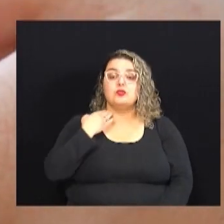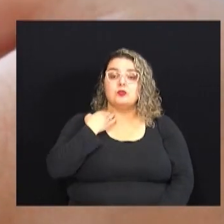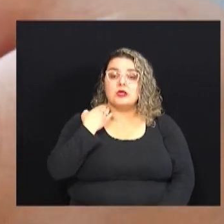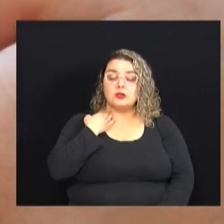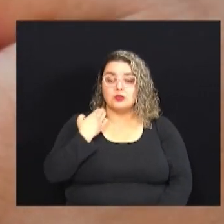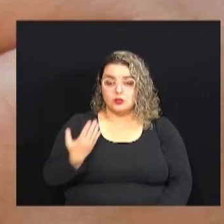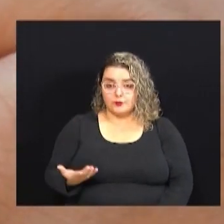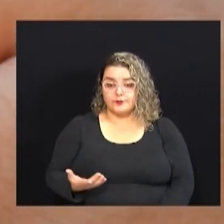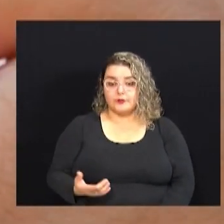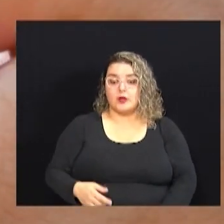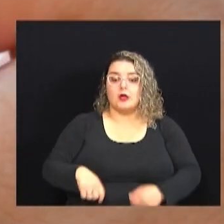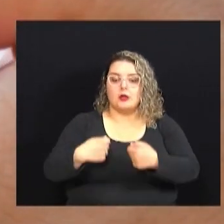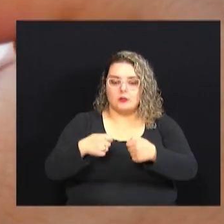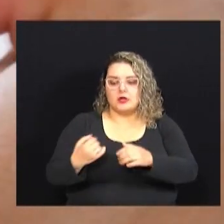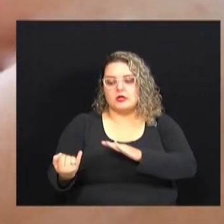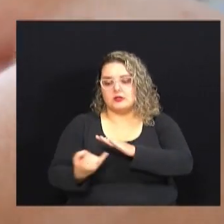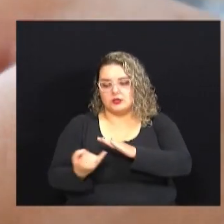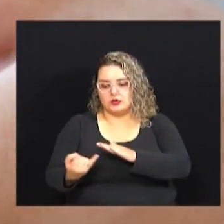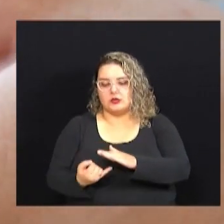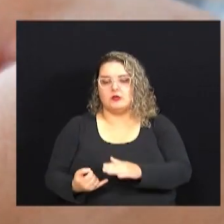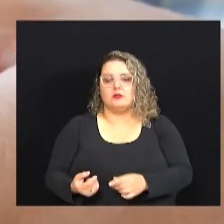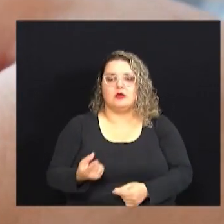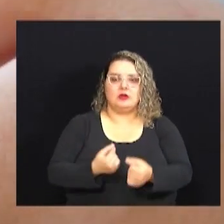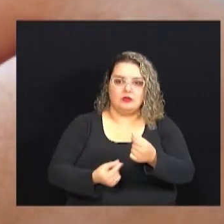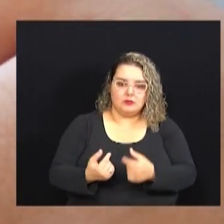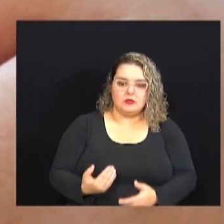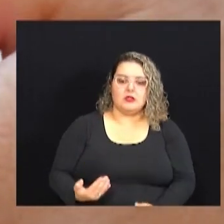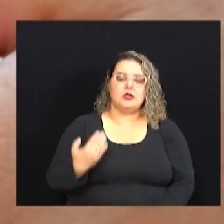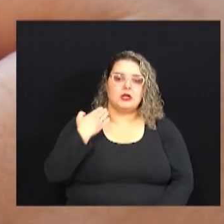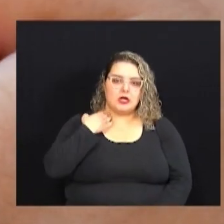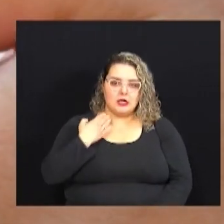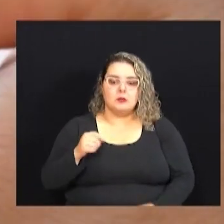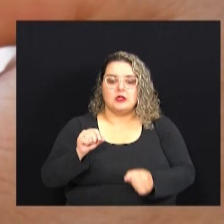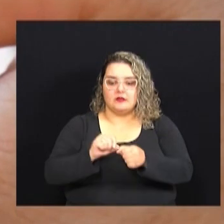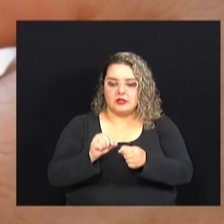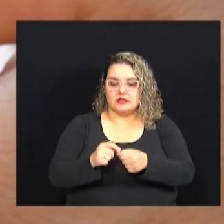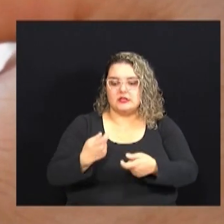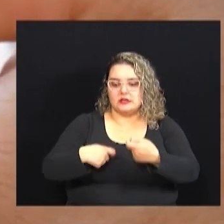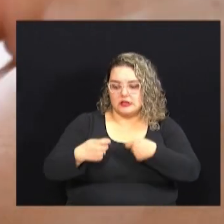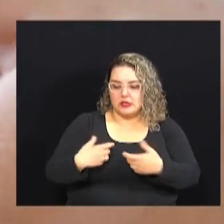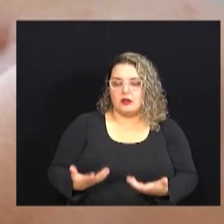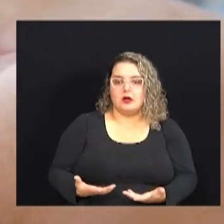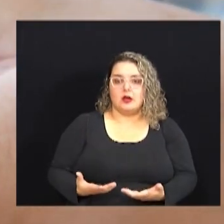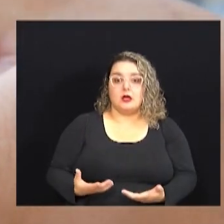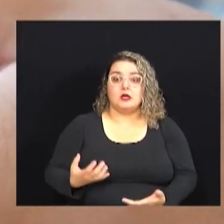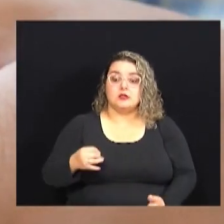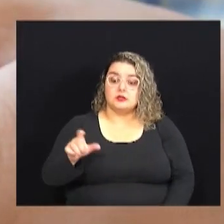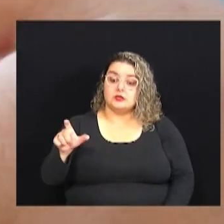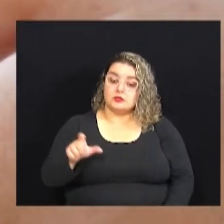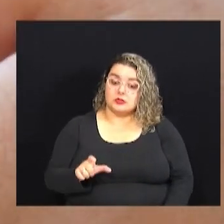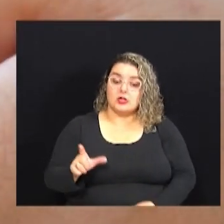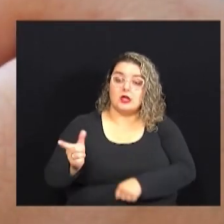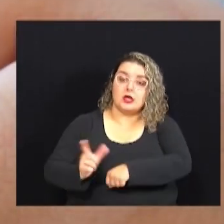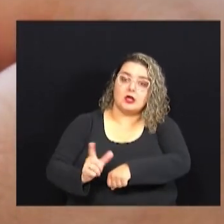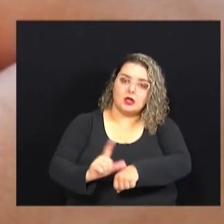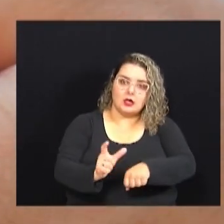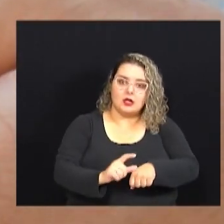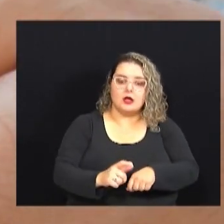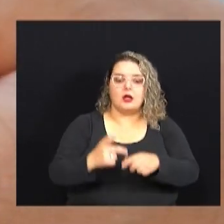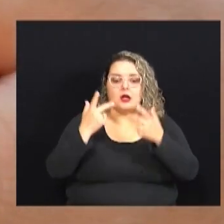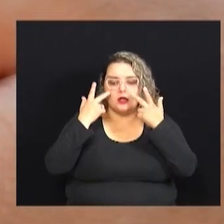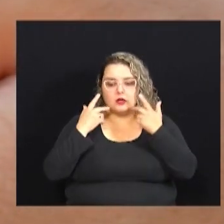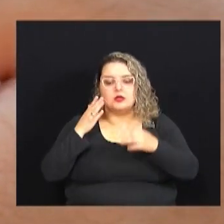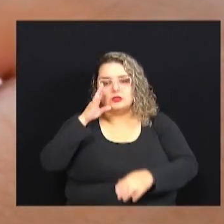banco, né, elas têm que ir até a instituição financeira, até a instituição bancária para poder fazer essa negociação. Agora, se os cartões delas são de loja, aí